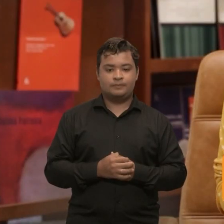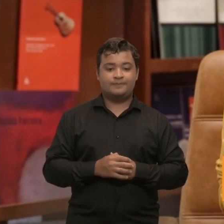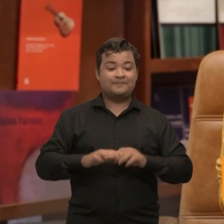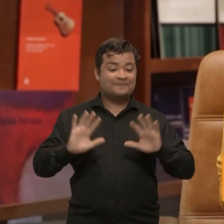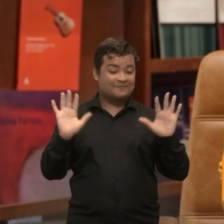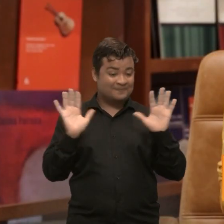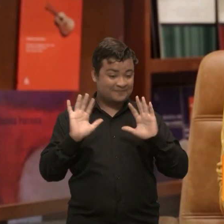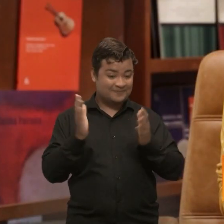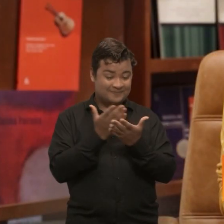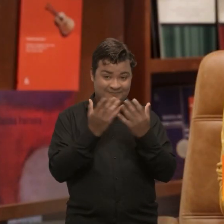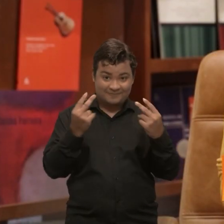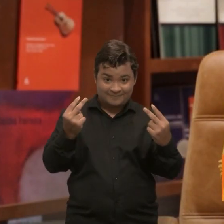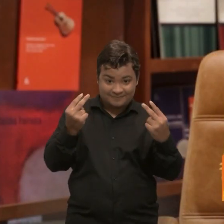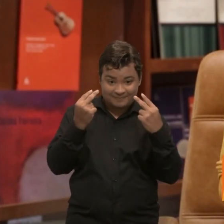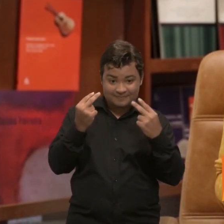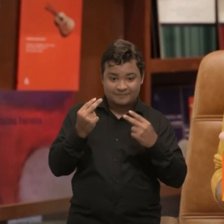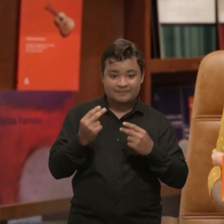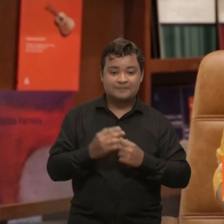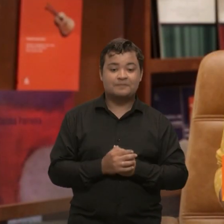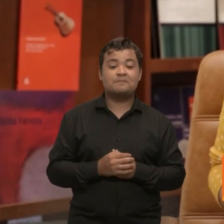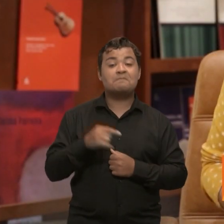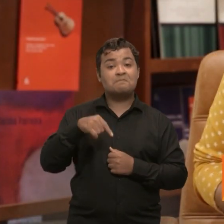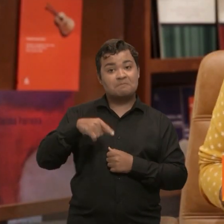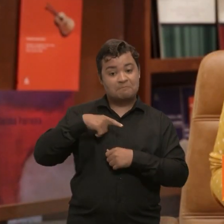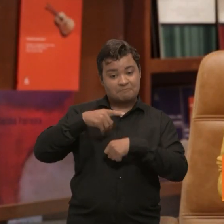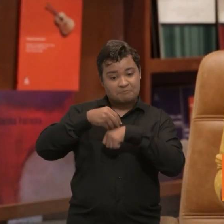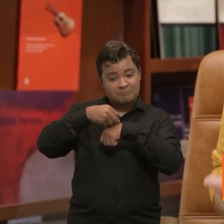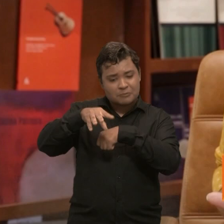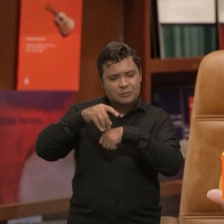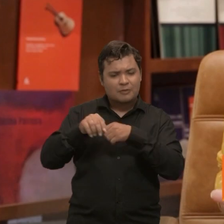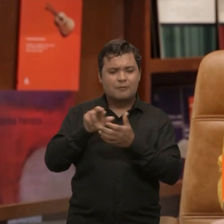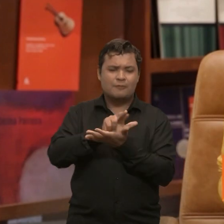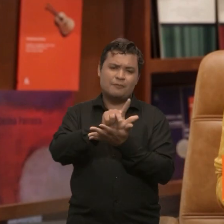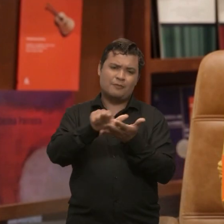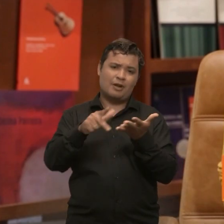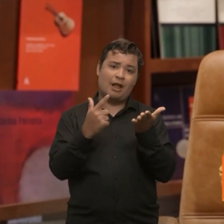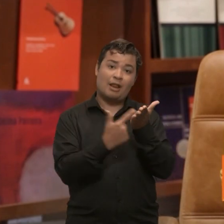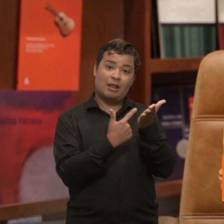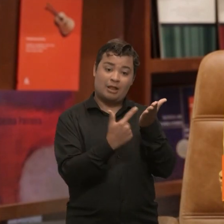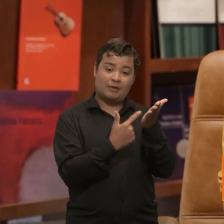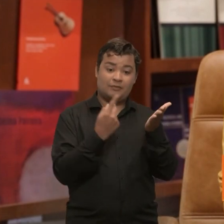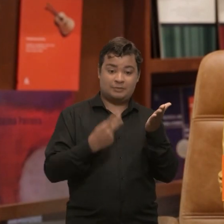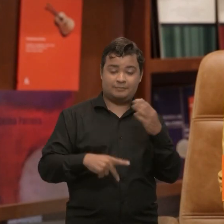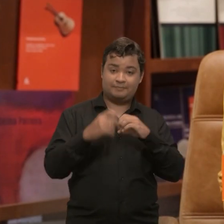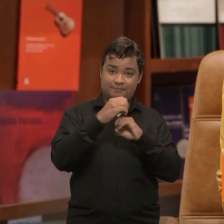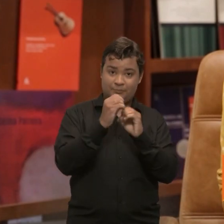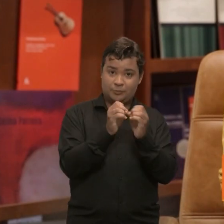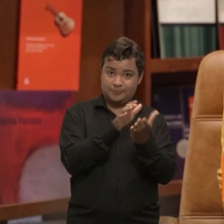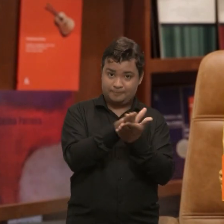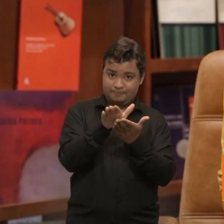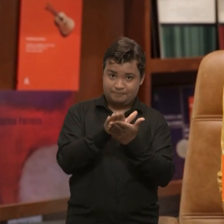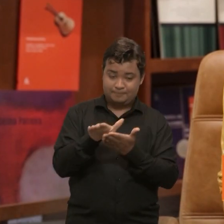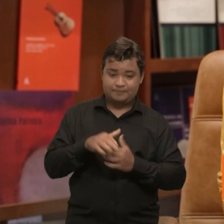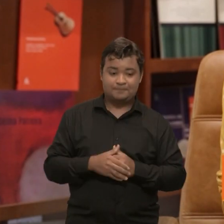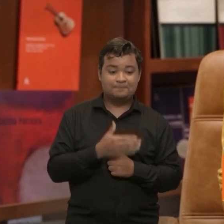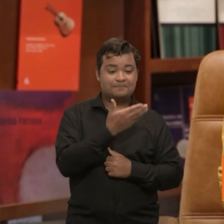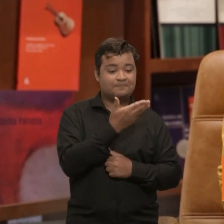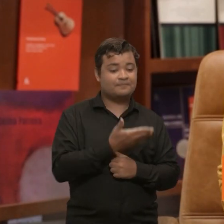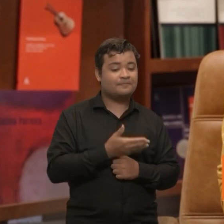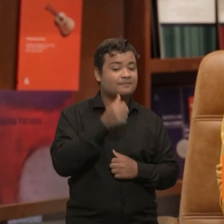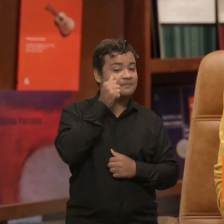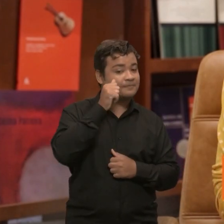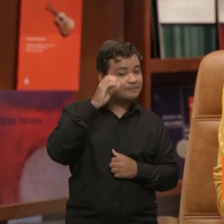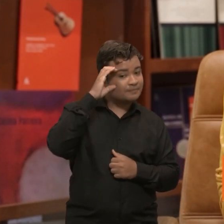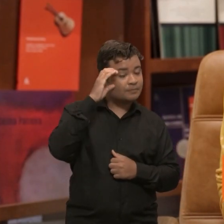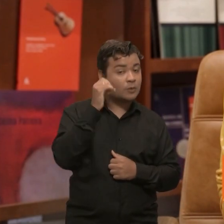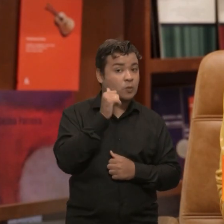Olá para você que nos acompanha! Aqui você encontra as melhores dicas de livros da editora UFG. Eu sou a Ana Clelma, uma